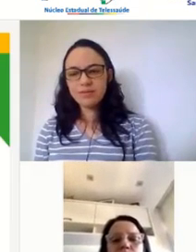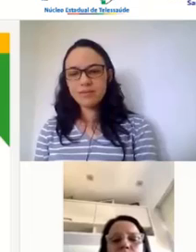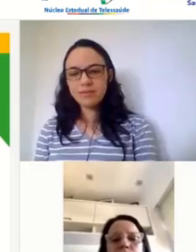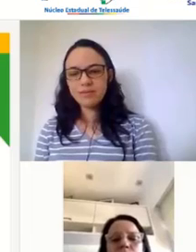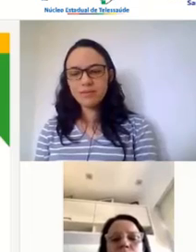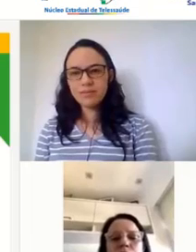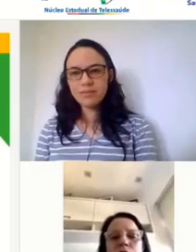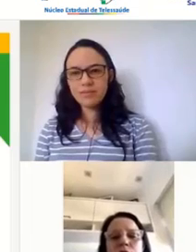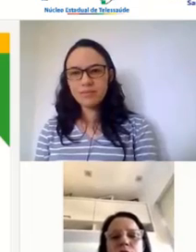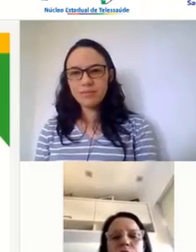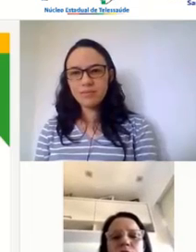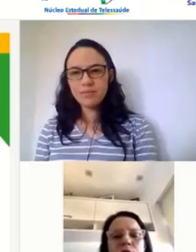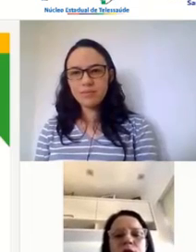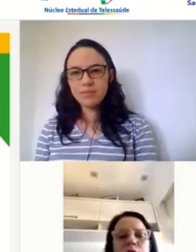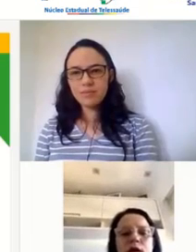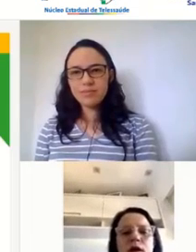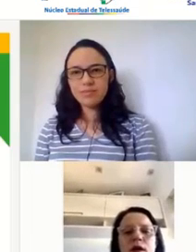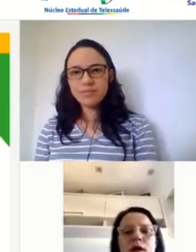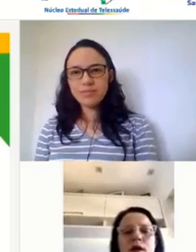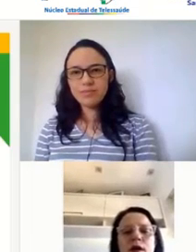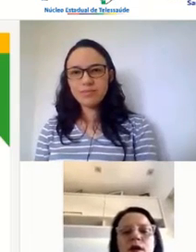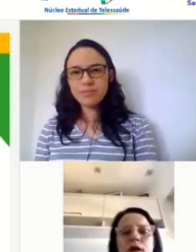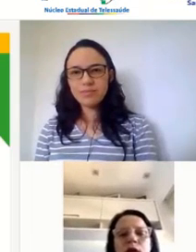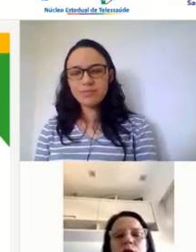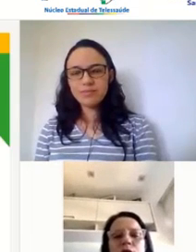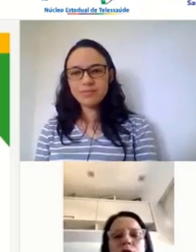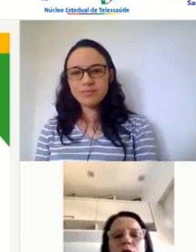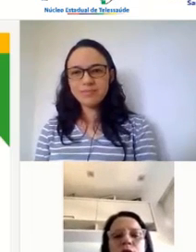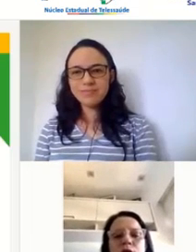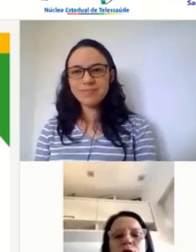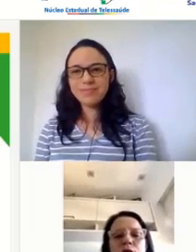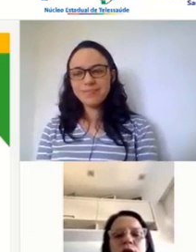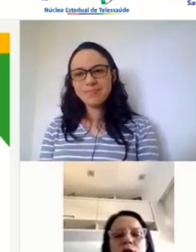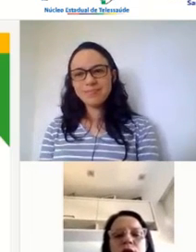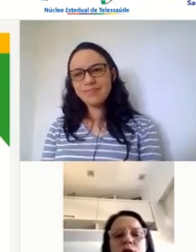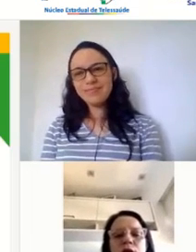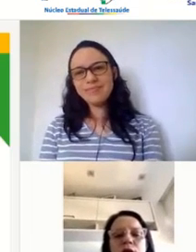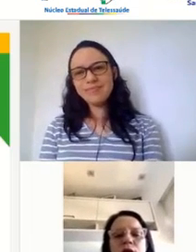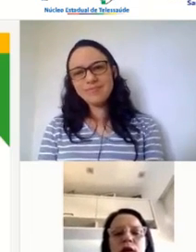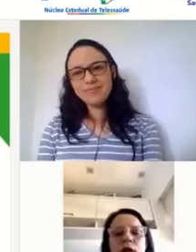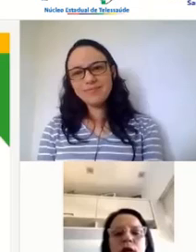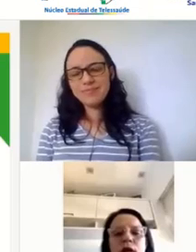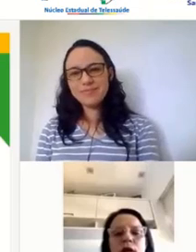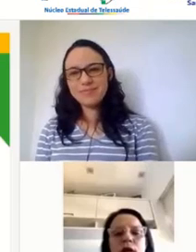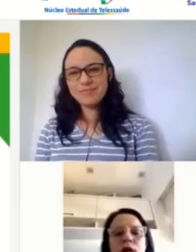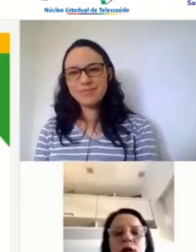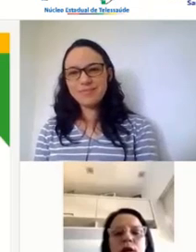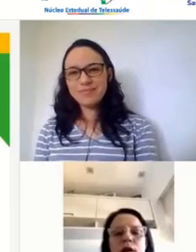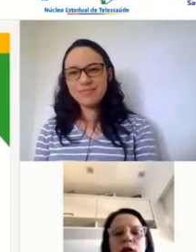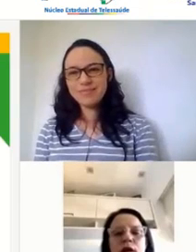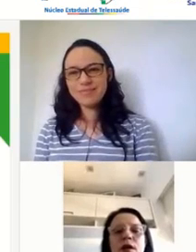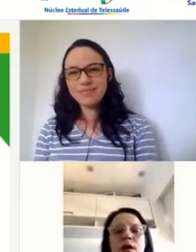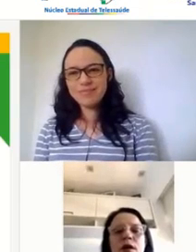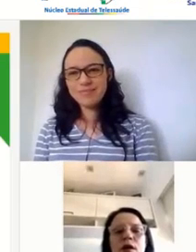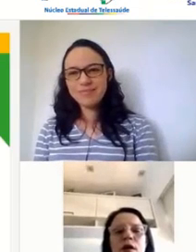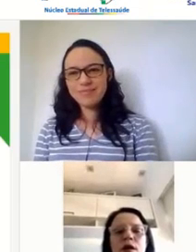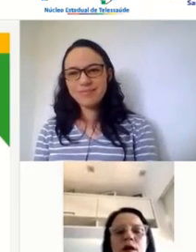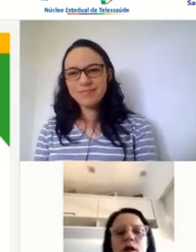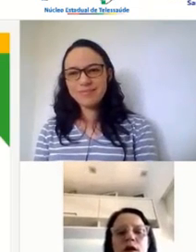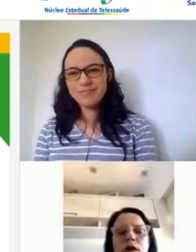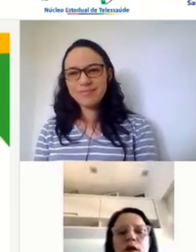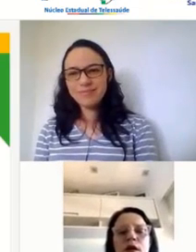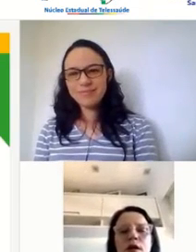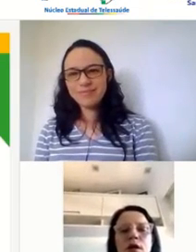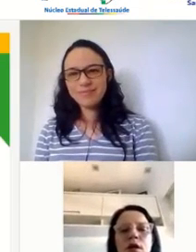da residência que é que queres e mauricéia fazem parte professora tá conseguindo ouvir